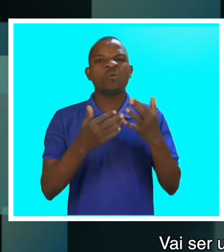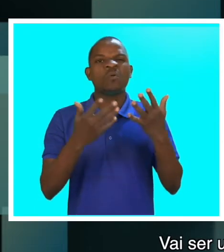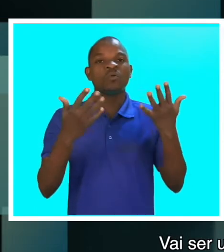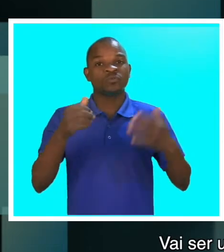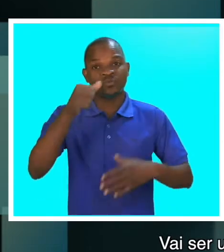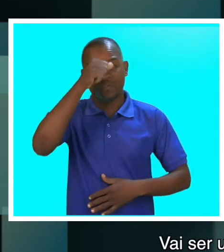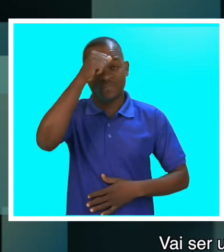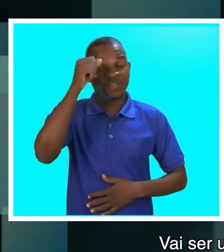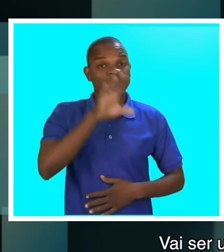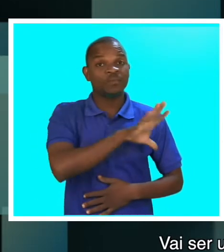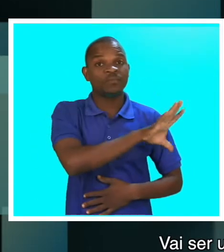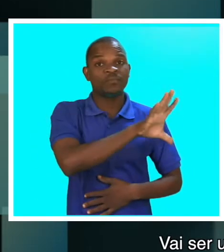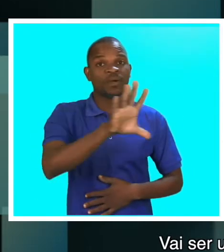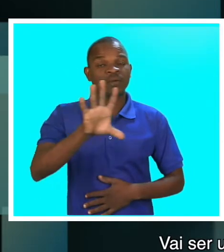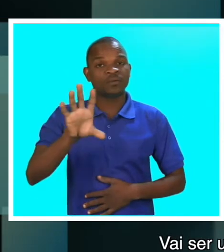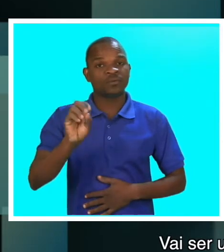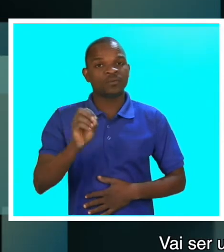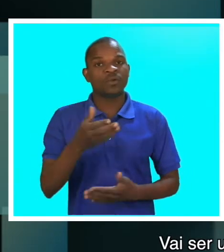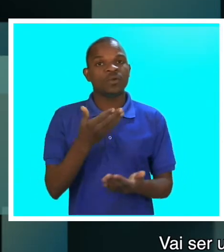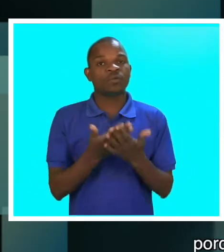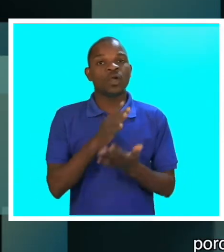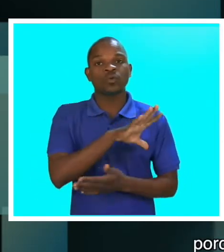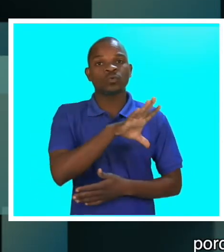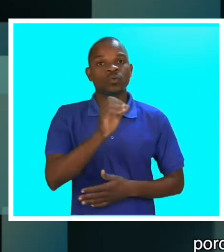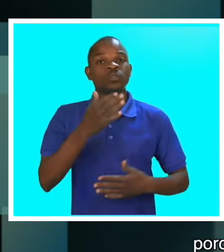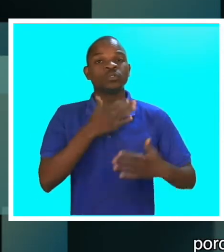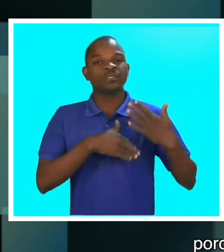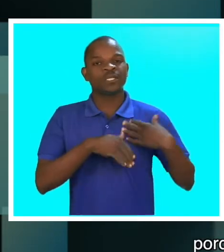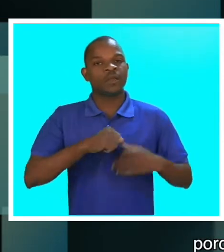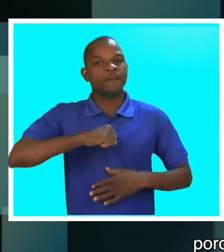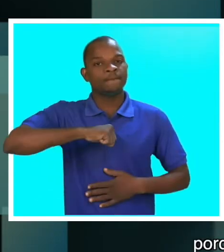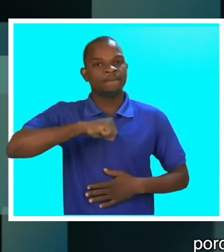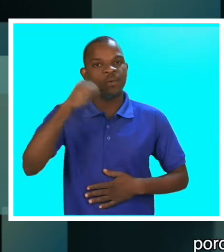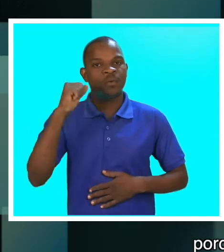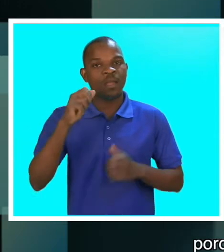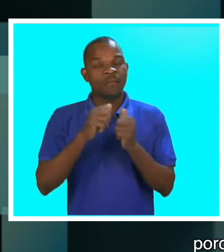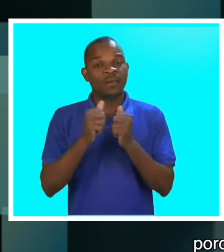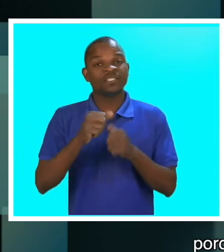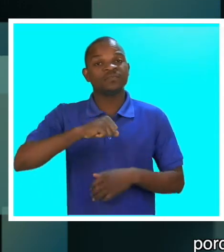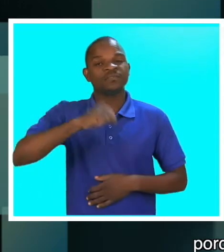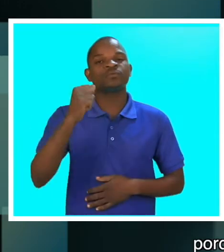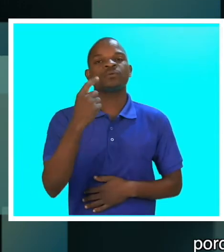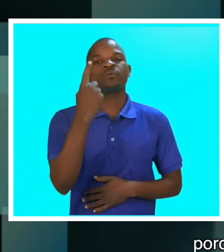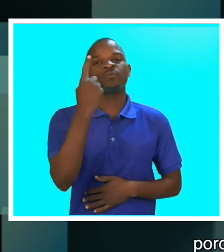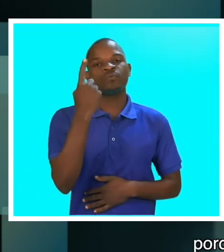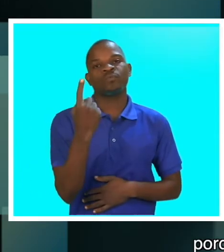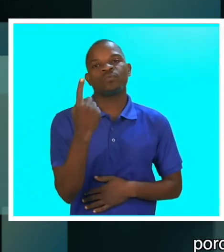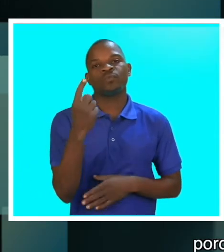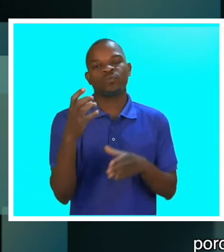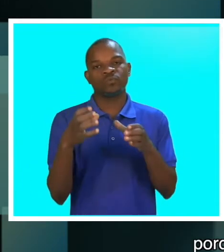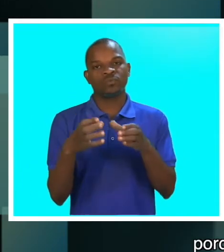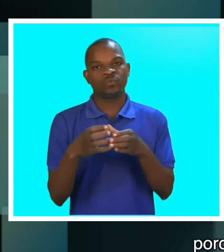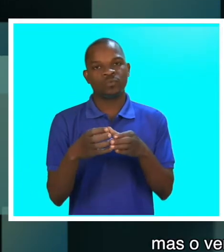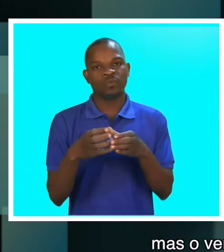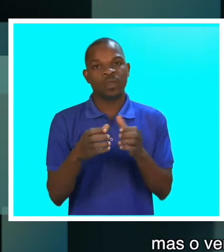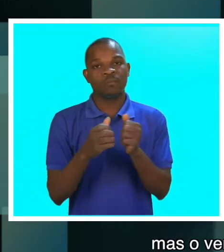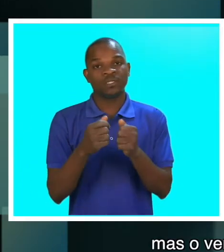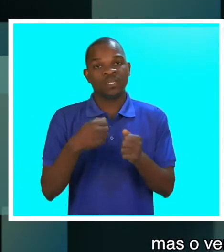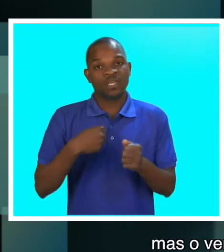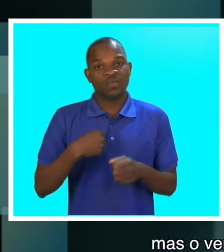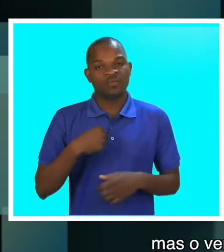muito rinhida, muito difícil para todos, porque todos quererão ganhar. Mas o vencedor é só um.